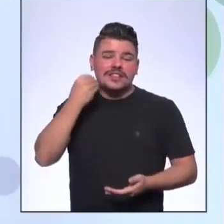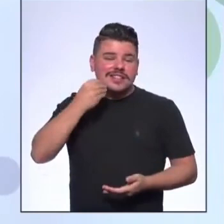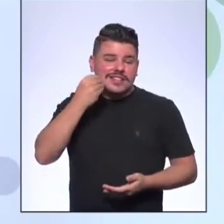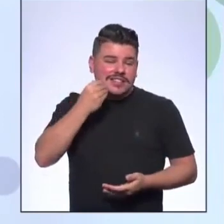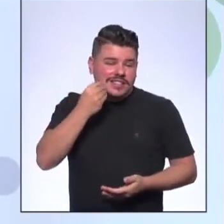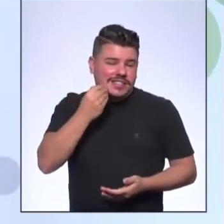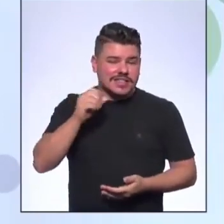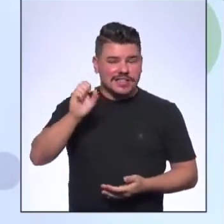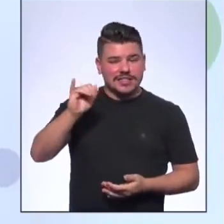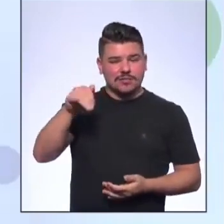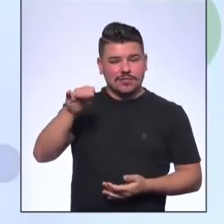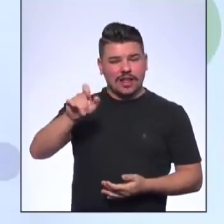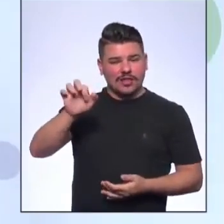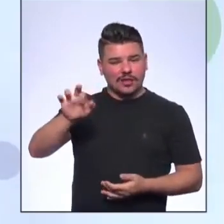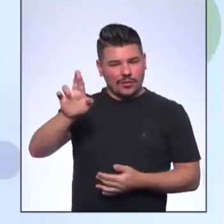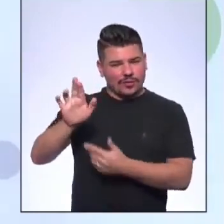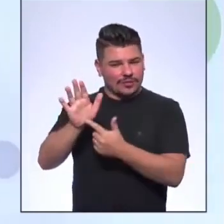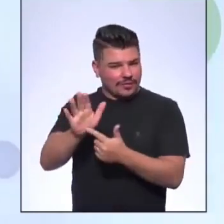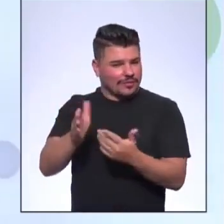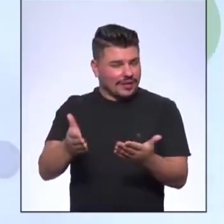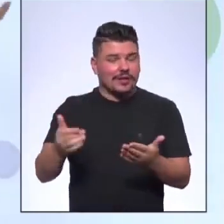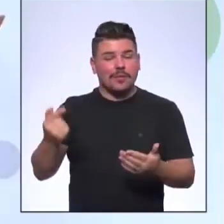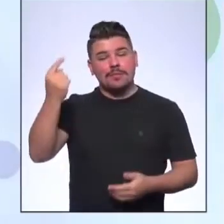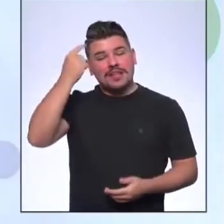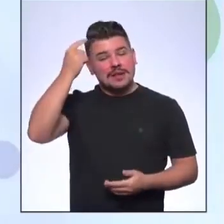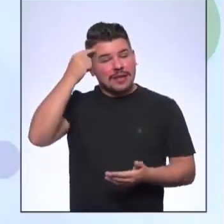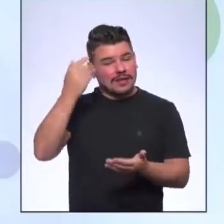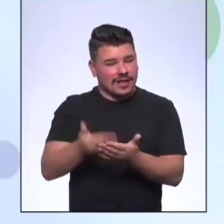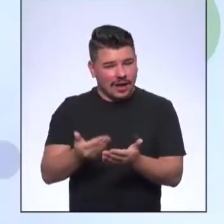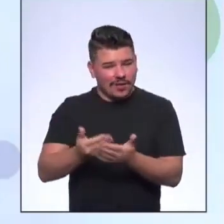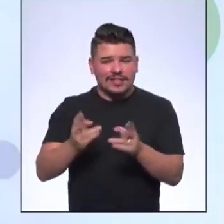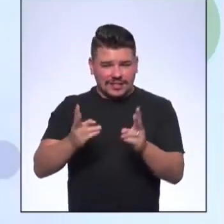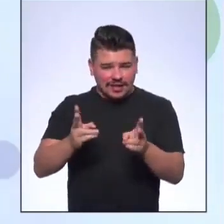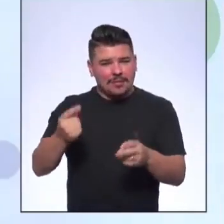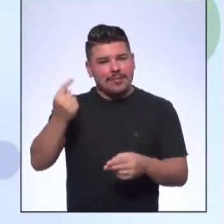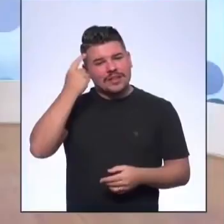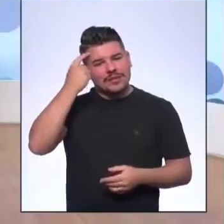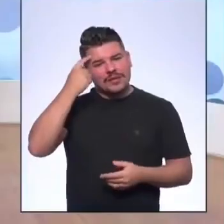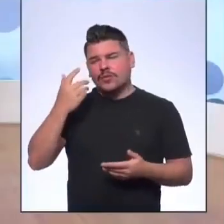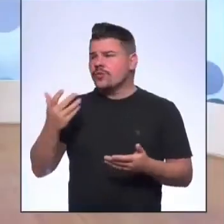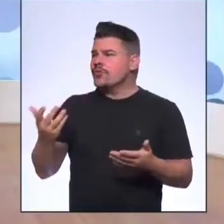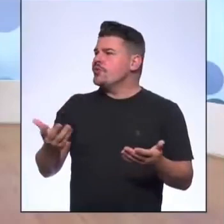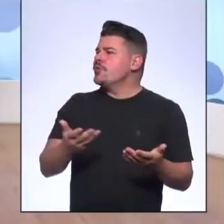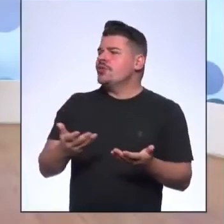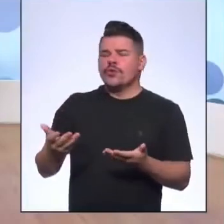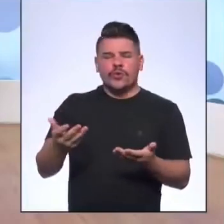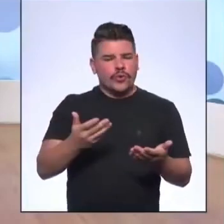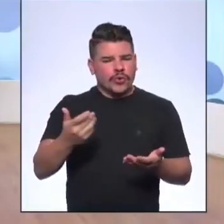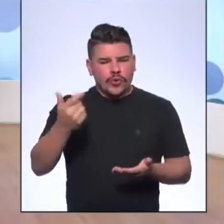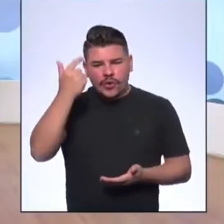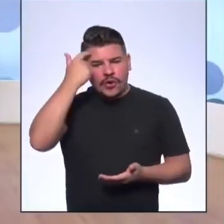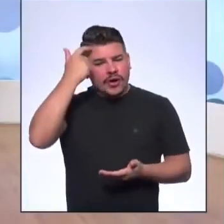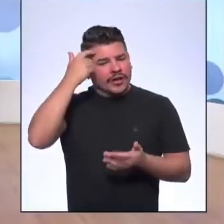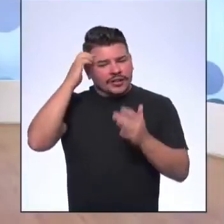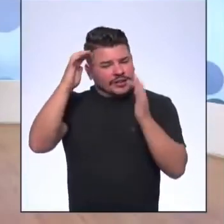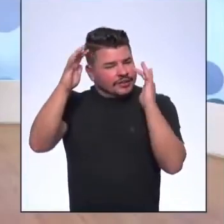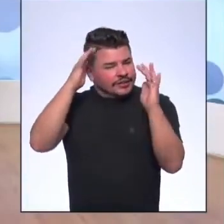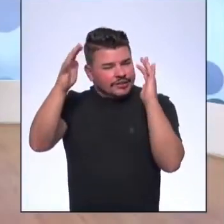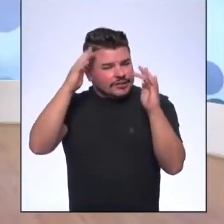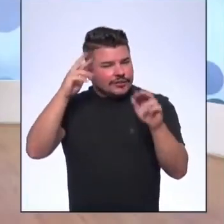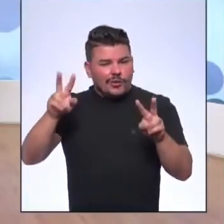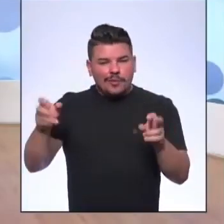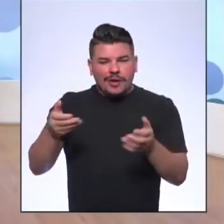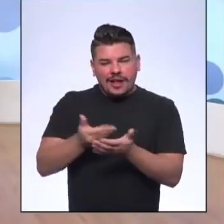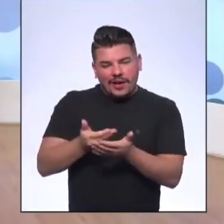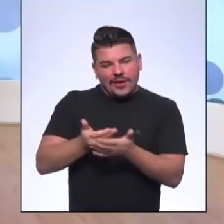beleza? E aí tem uma frase, né? Tem um pensamento da aula, né, Fábio? Sempre a gente está falando no pensamento, tem uma reflexão, né? Você